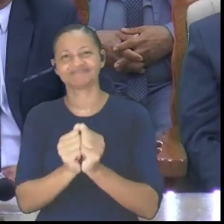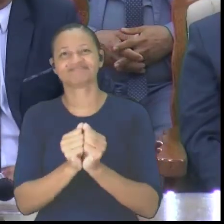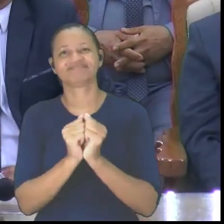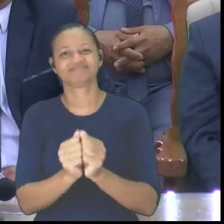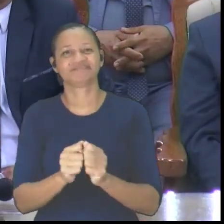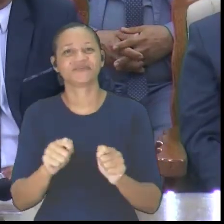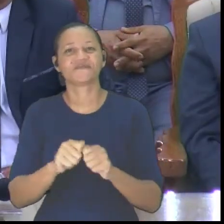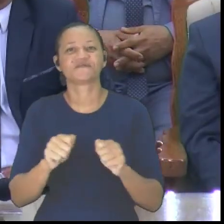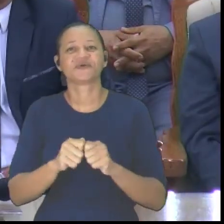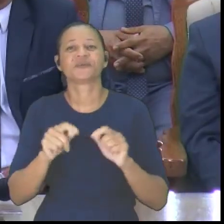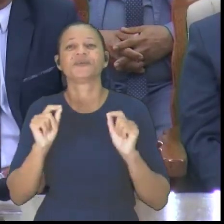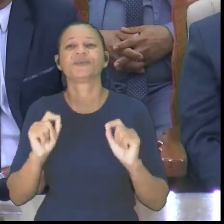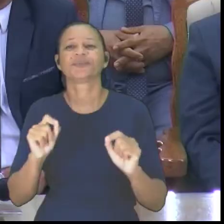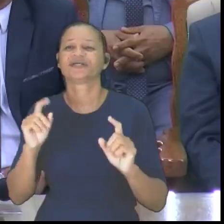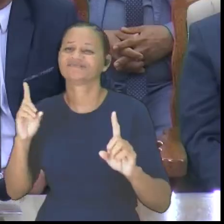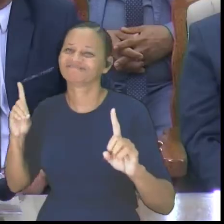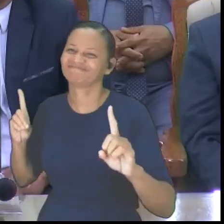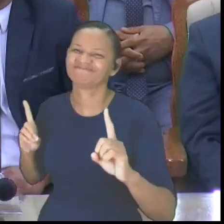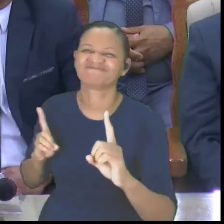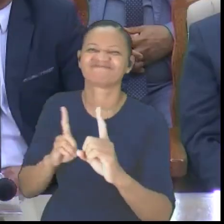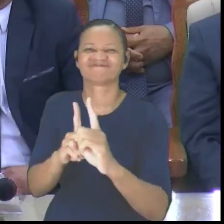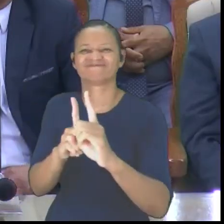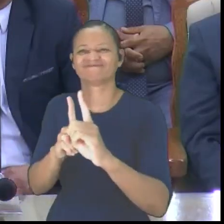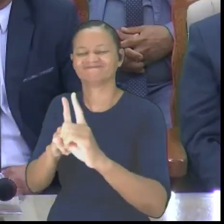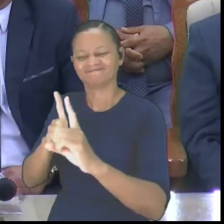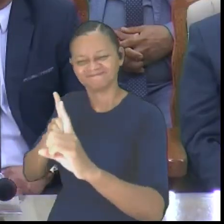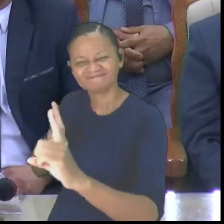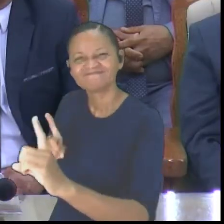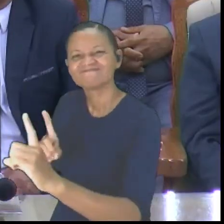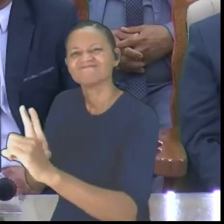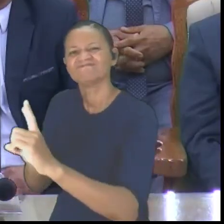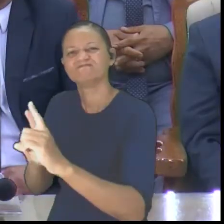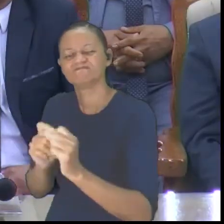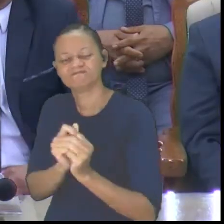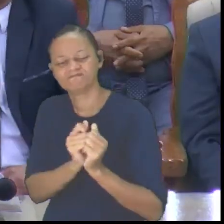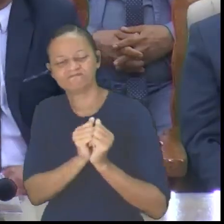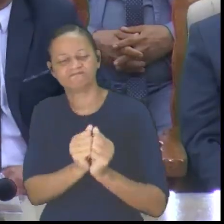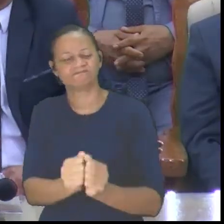Ele fez o quê? Ele se aproximou cada vez mais.